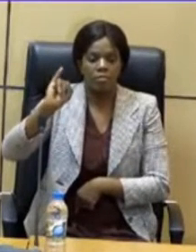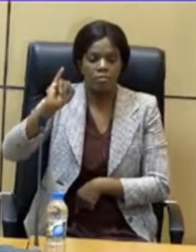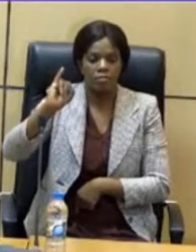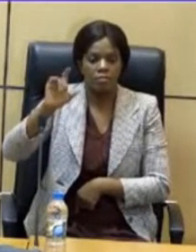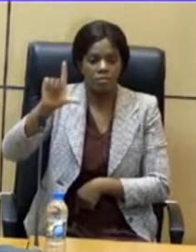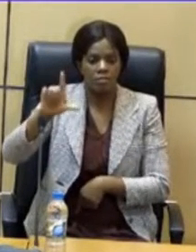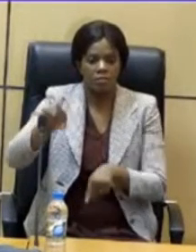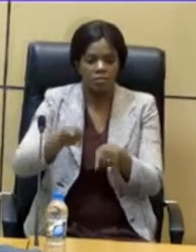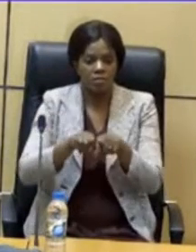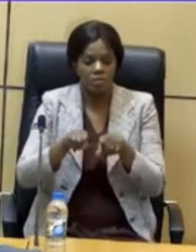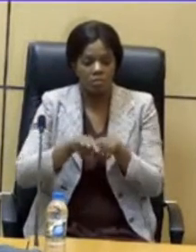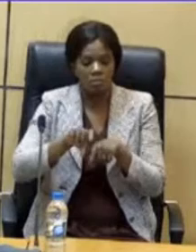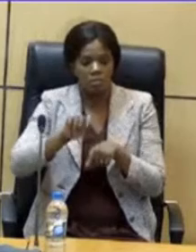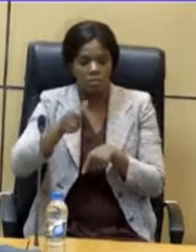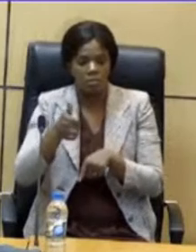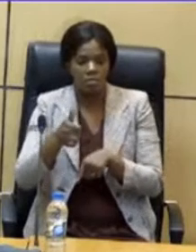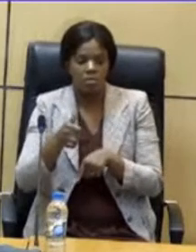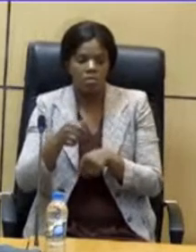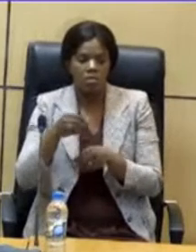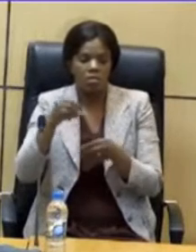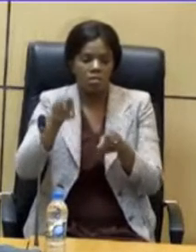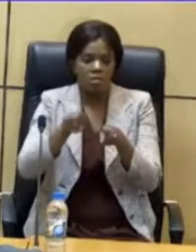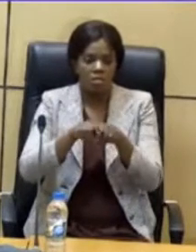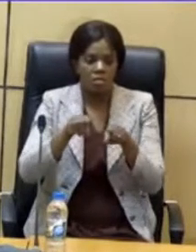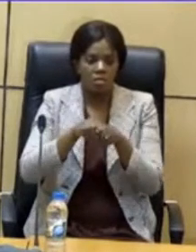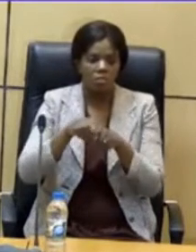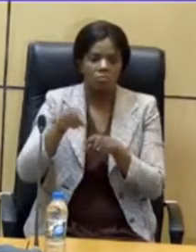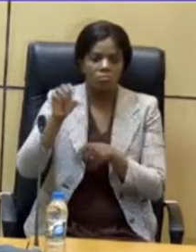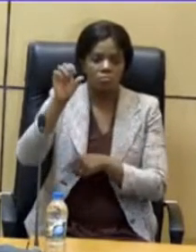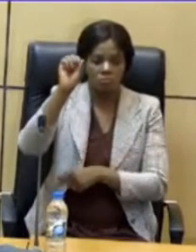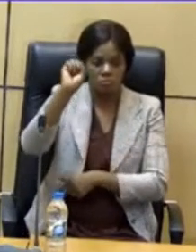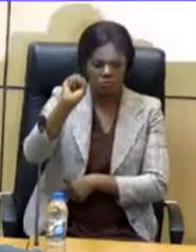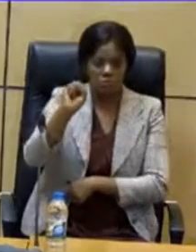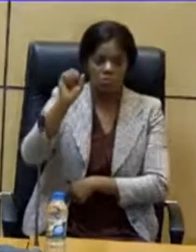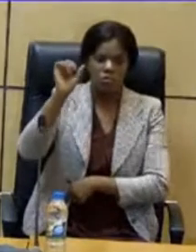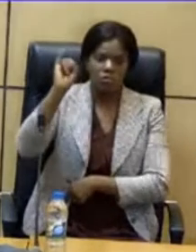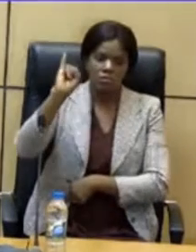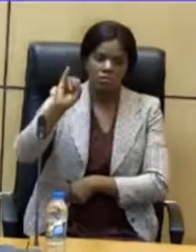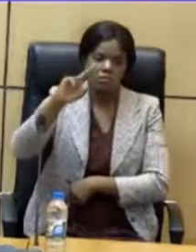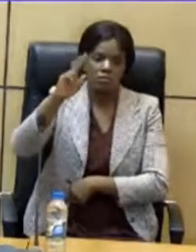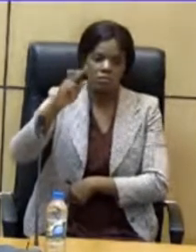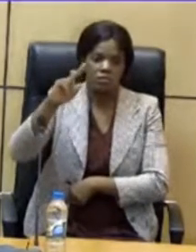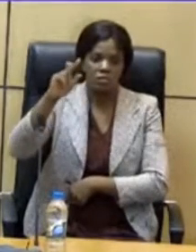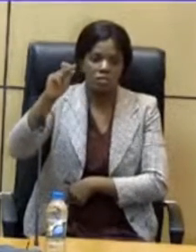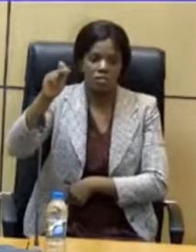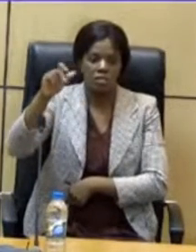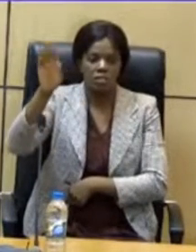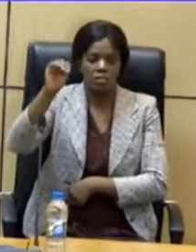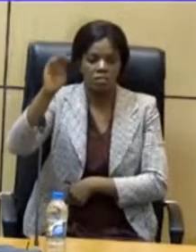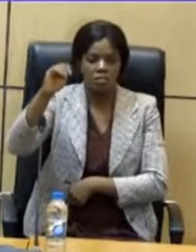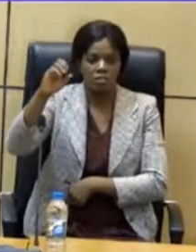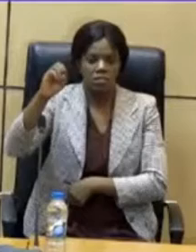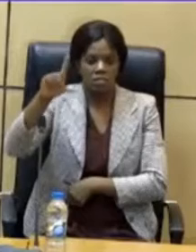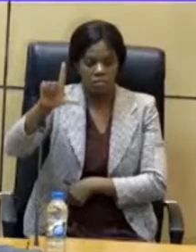primeira instância por doenças respiratórias agudas e também amostras